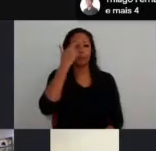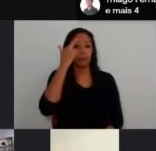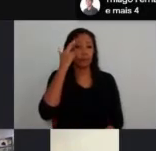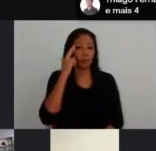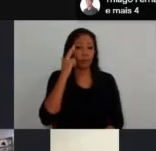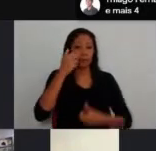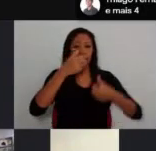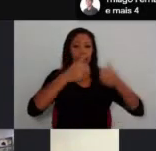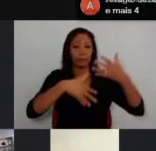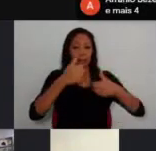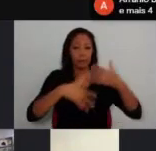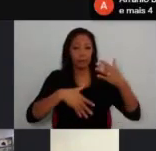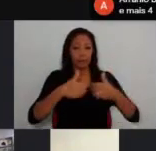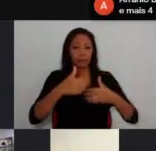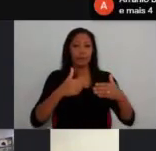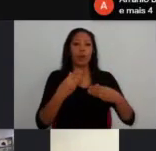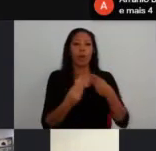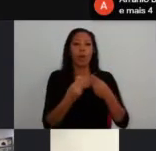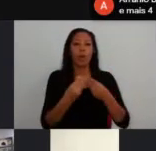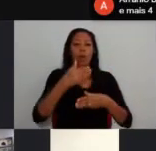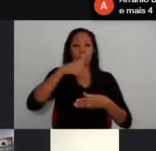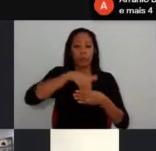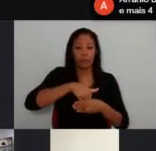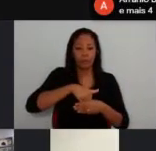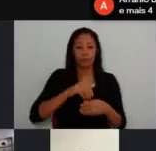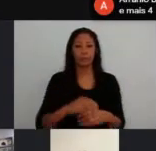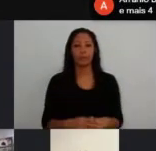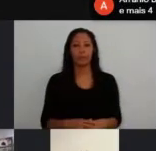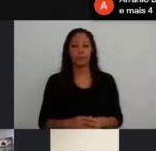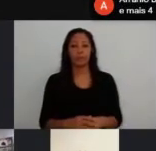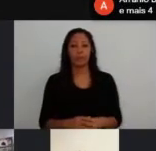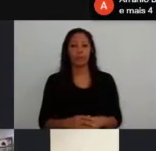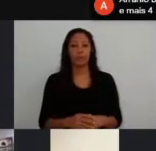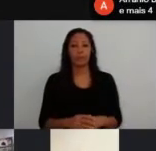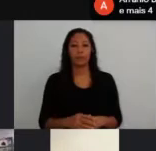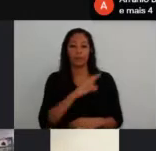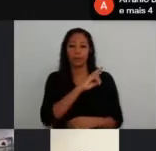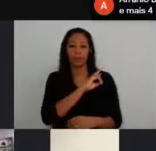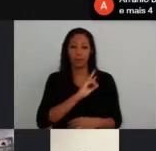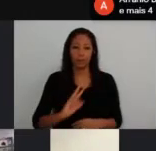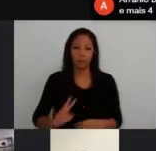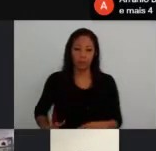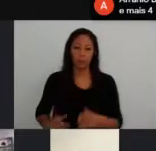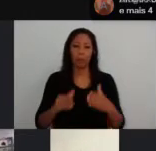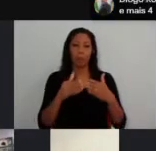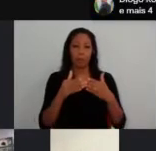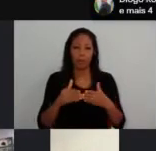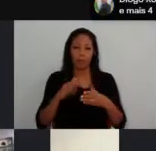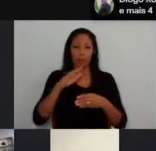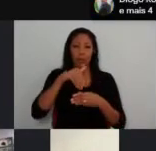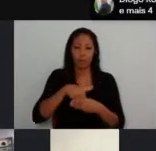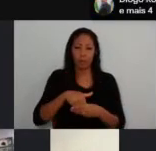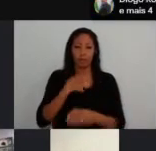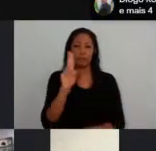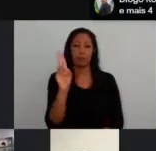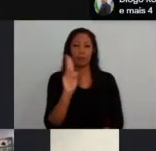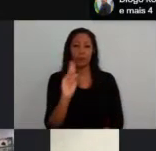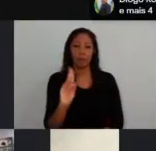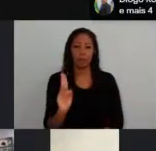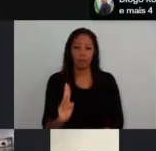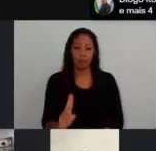sobre o processo de votação. O vereador Gustavo Negócio sugeriu a votação nominal ao pedido de vistas.